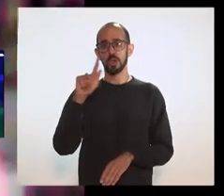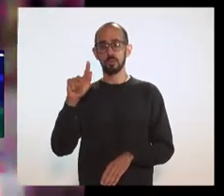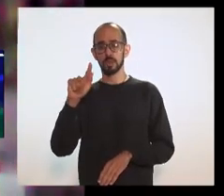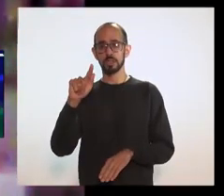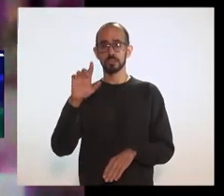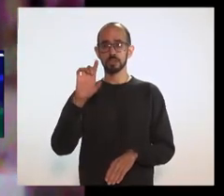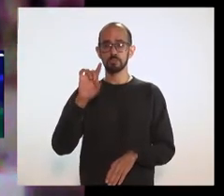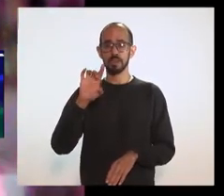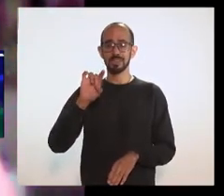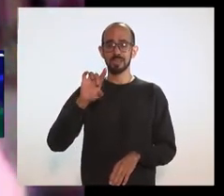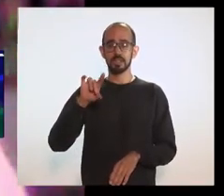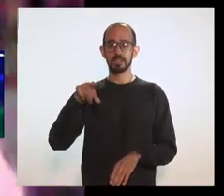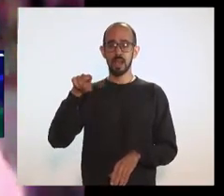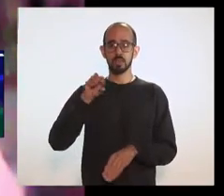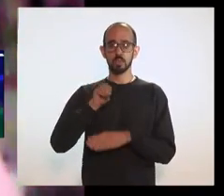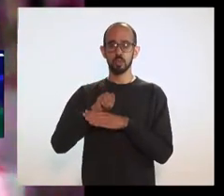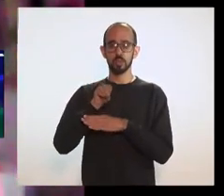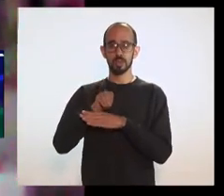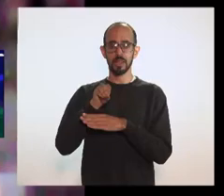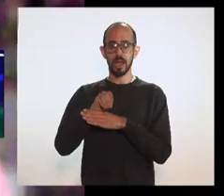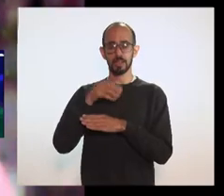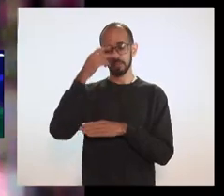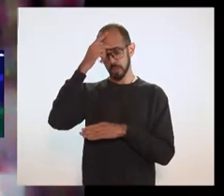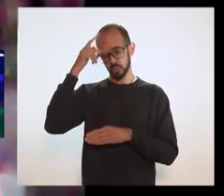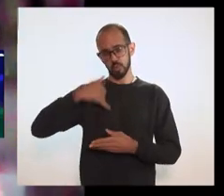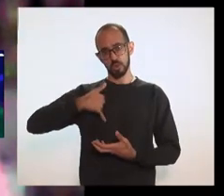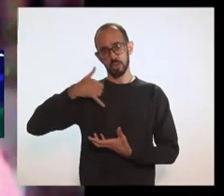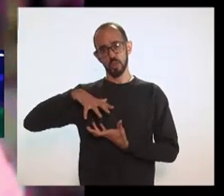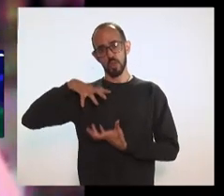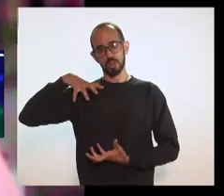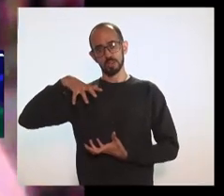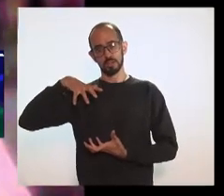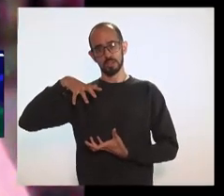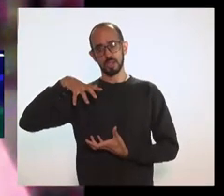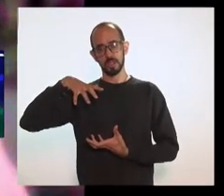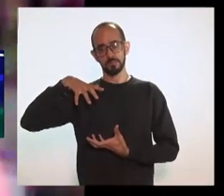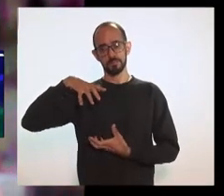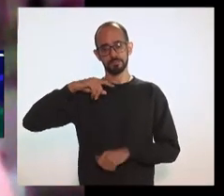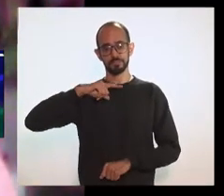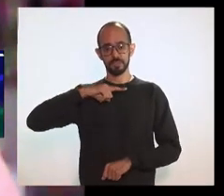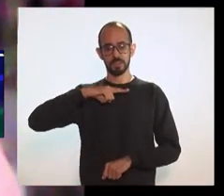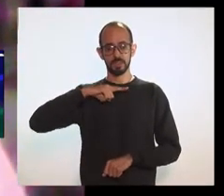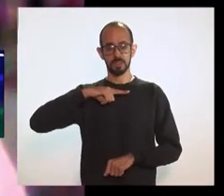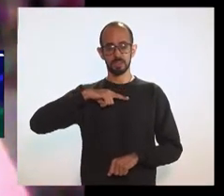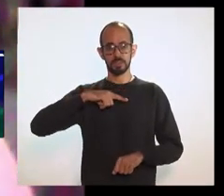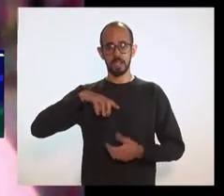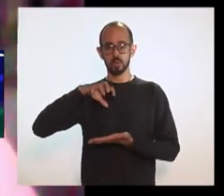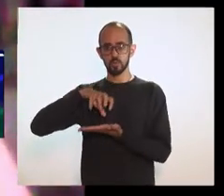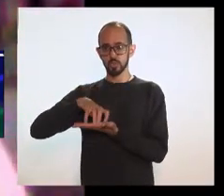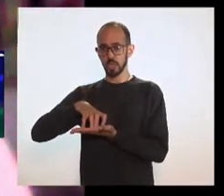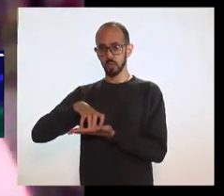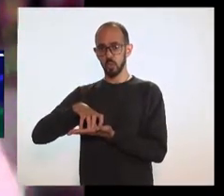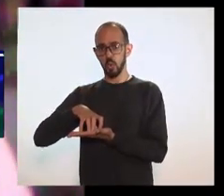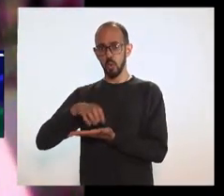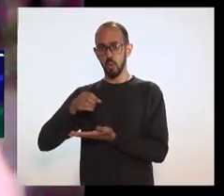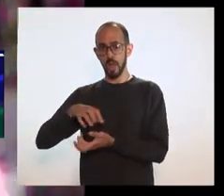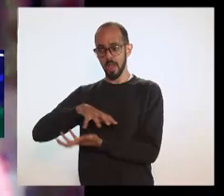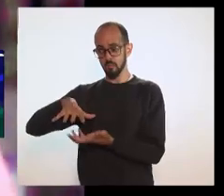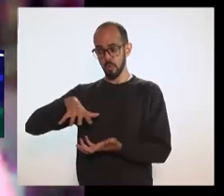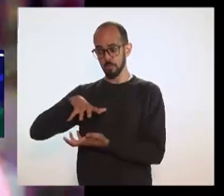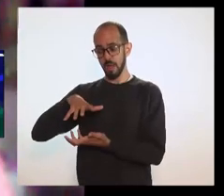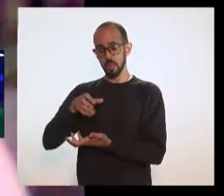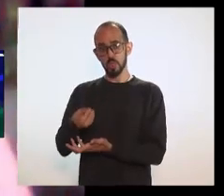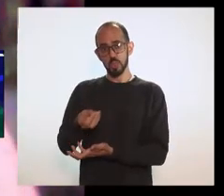especializado no cuidado da pessoa idosa em geriatria, que teve uma ala recém-reformada e que tem condições de